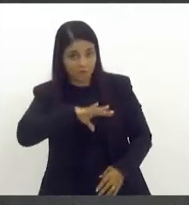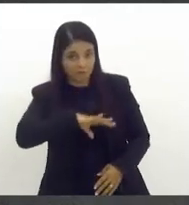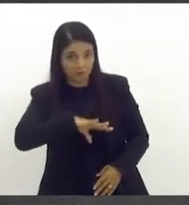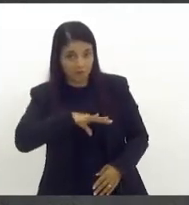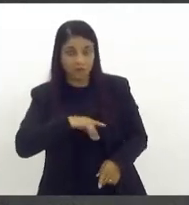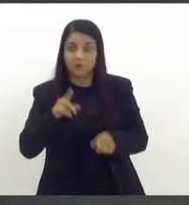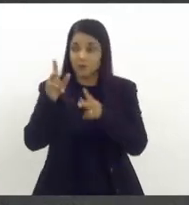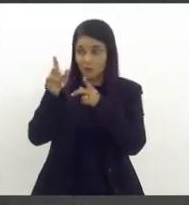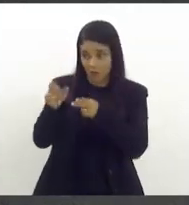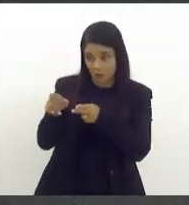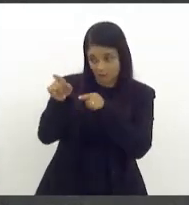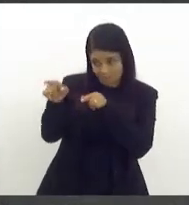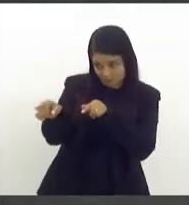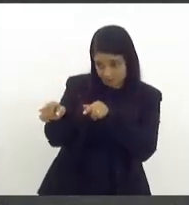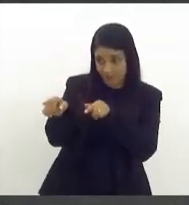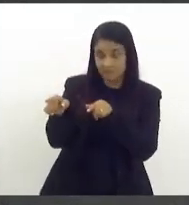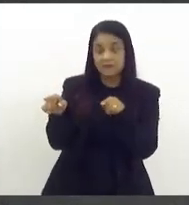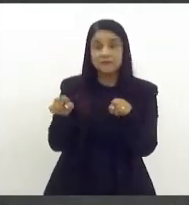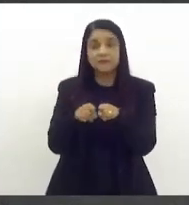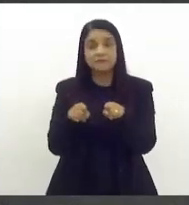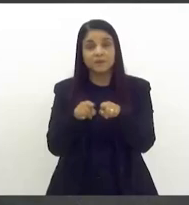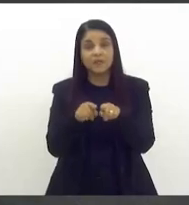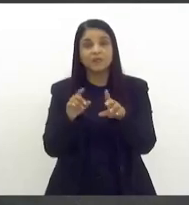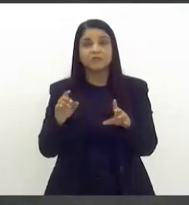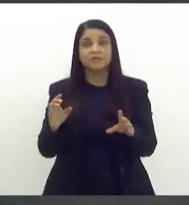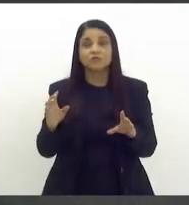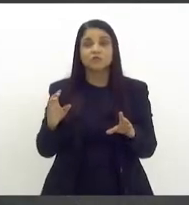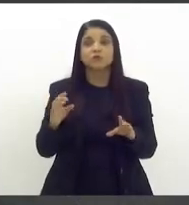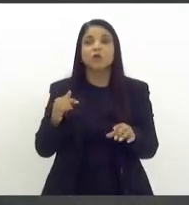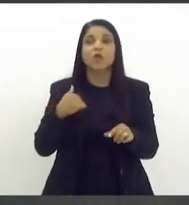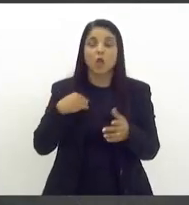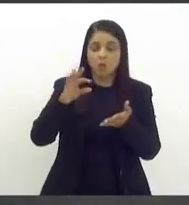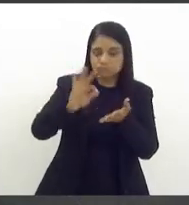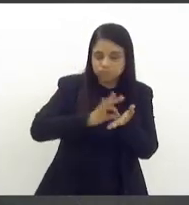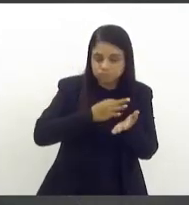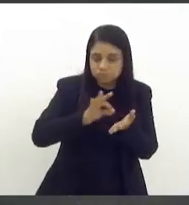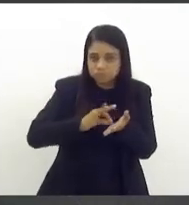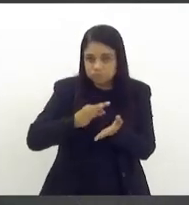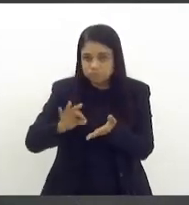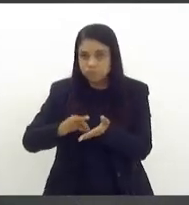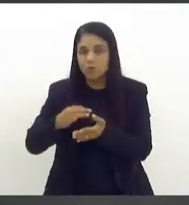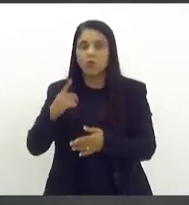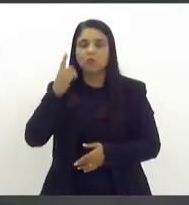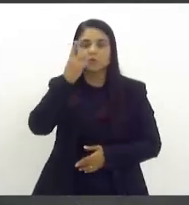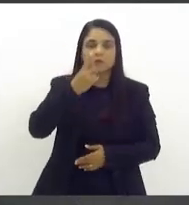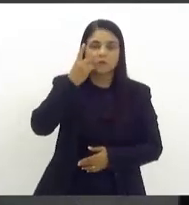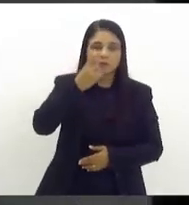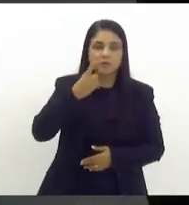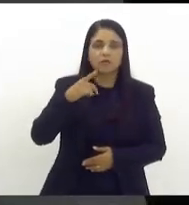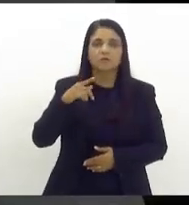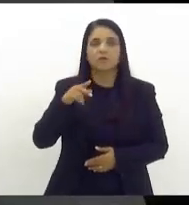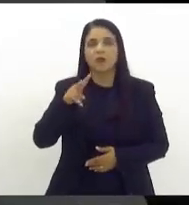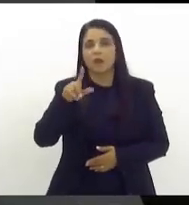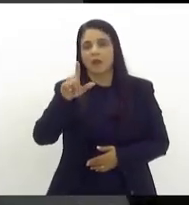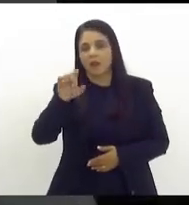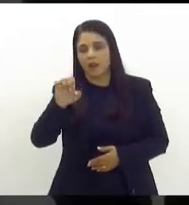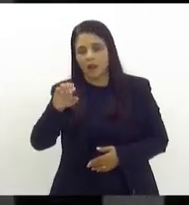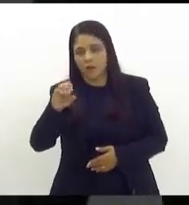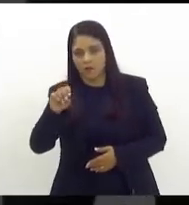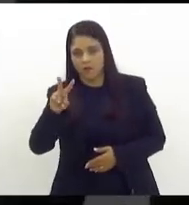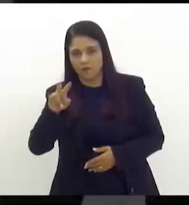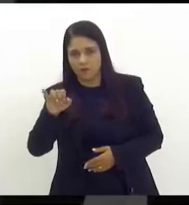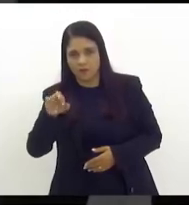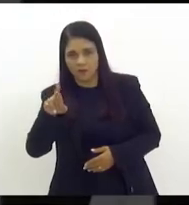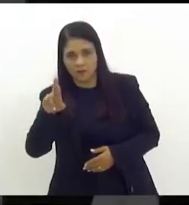quero dizer também que sou magma nessas assinaturas o deputado Gabriel Vieira o deputado